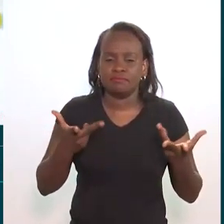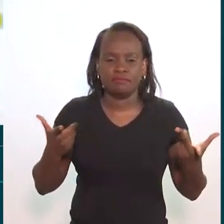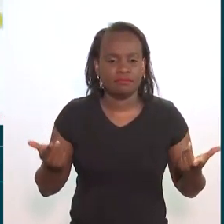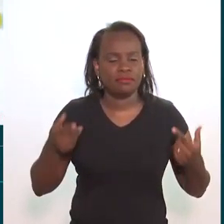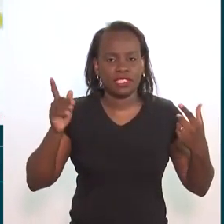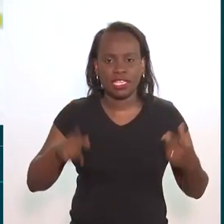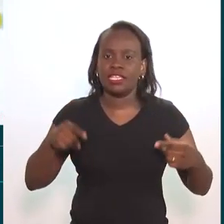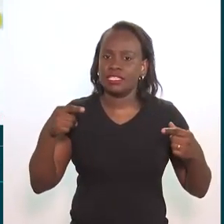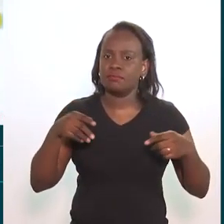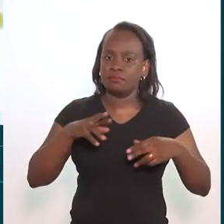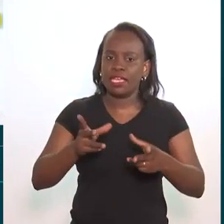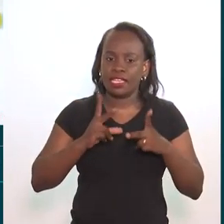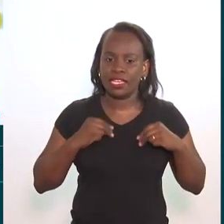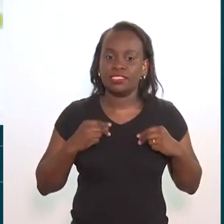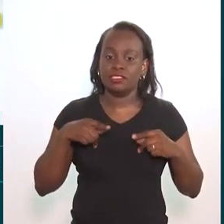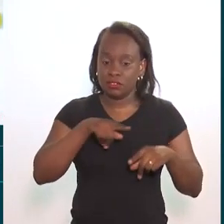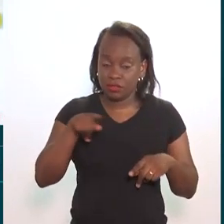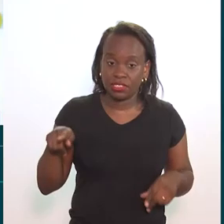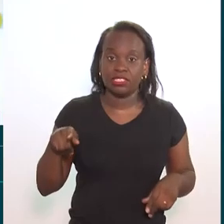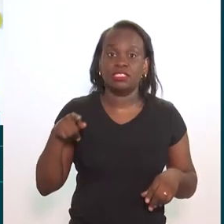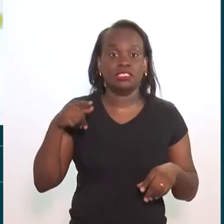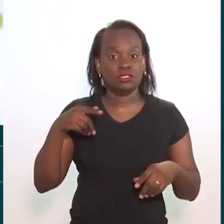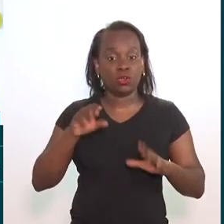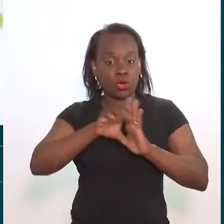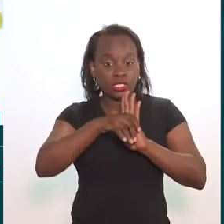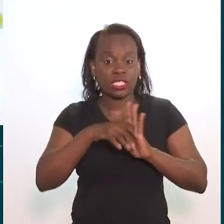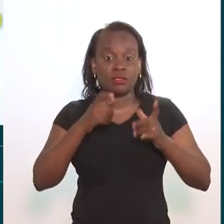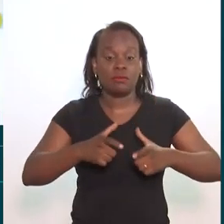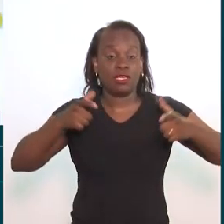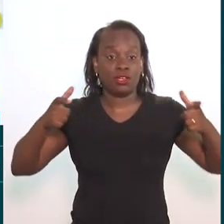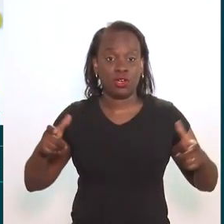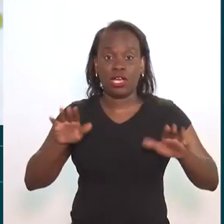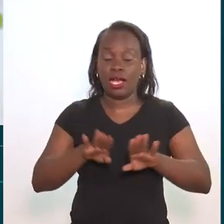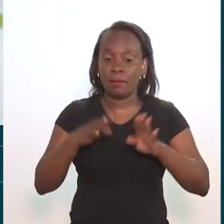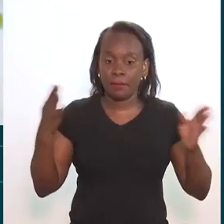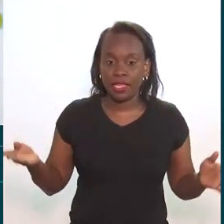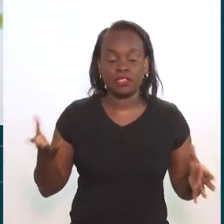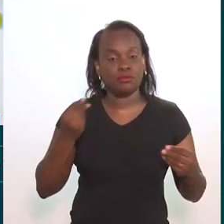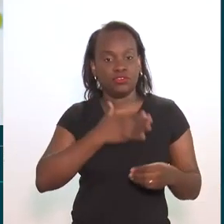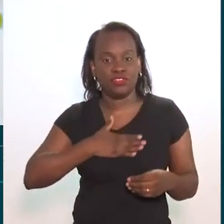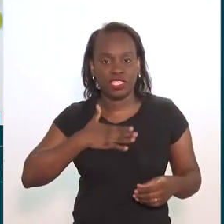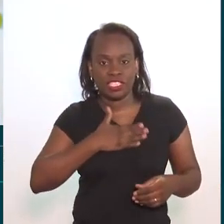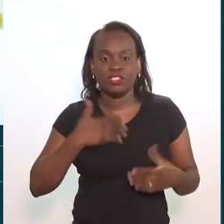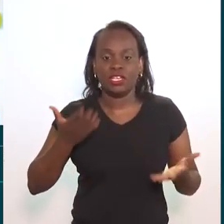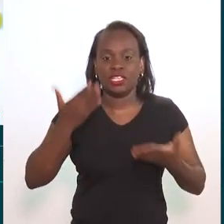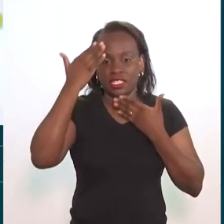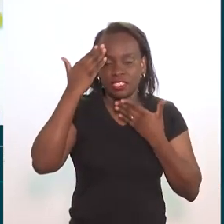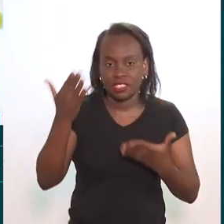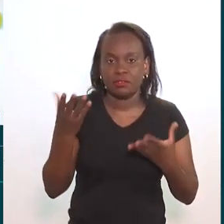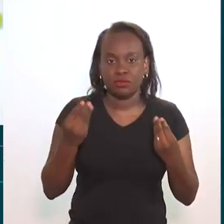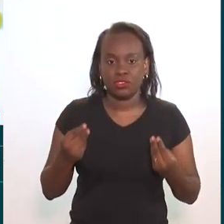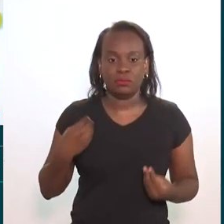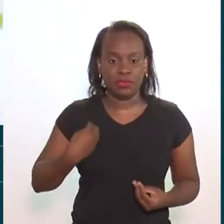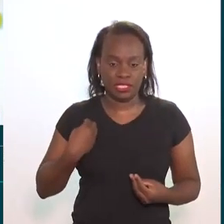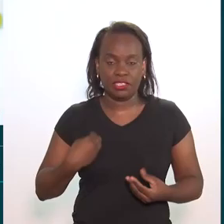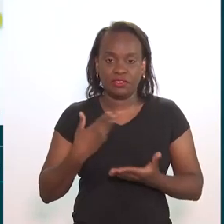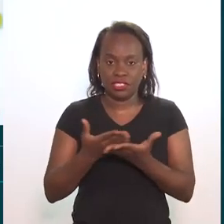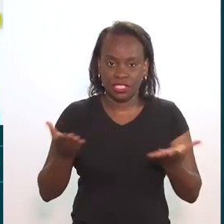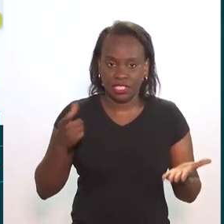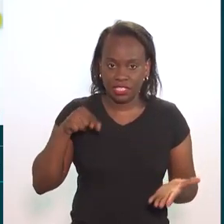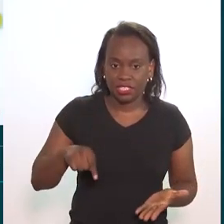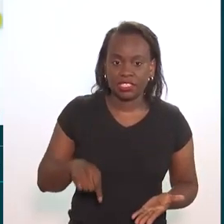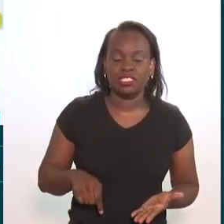a magnitude que ele merece, né? Que é um conceito muito maior, muito aberto, e eu estou super feliz. Eu queria agradecer